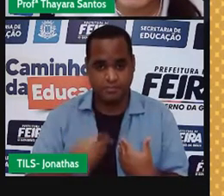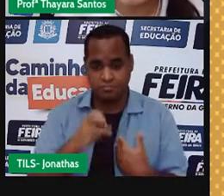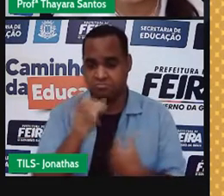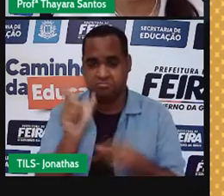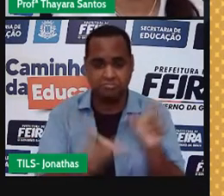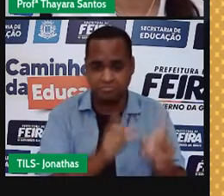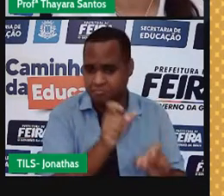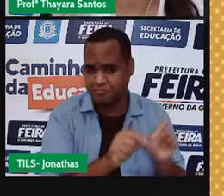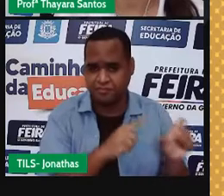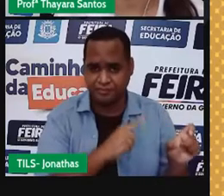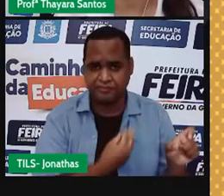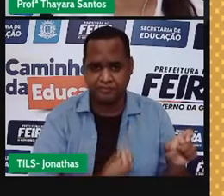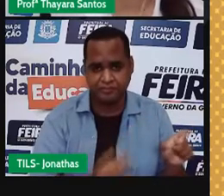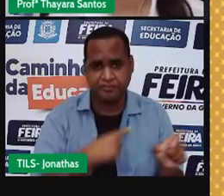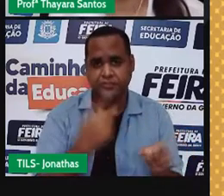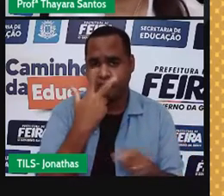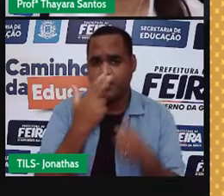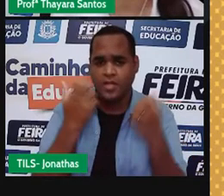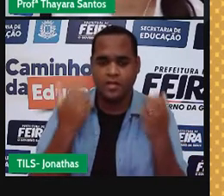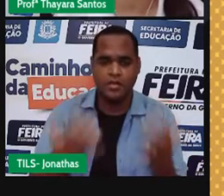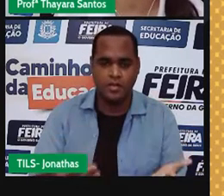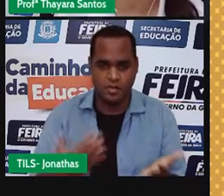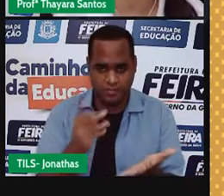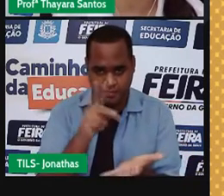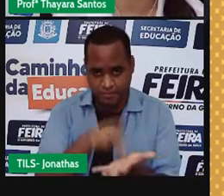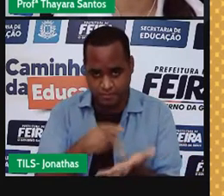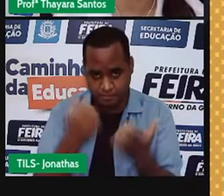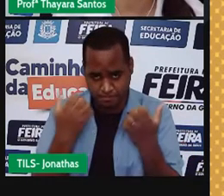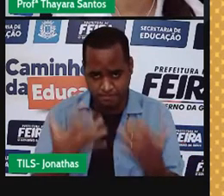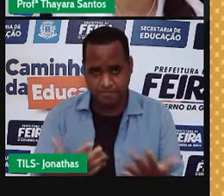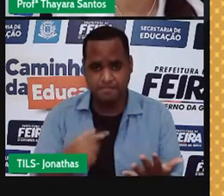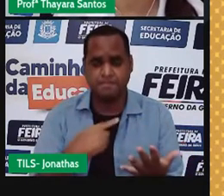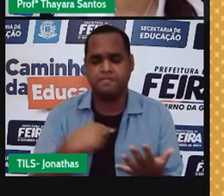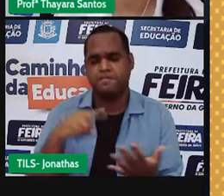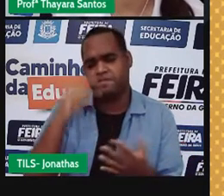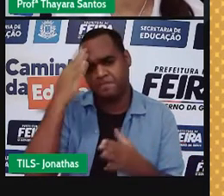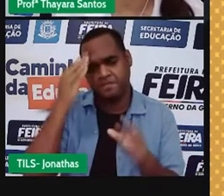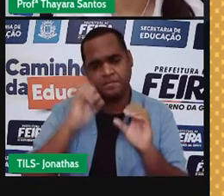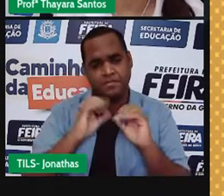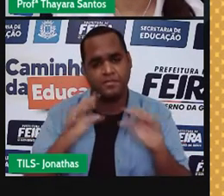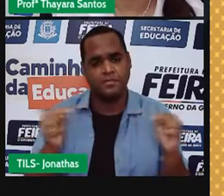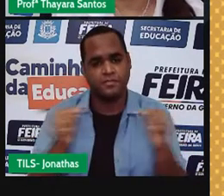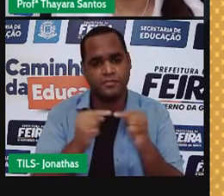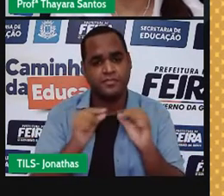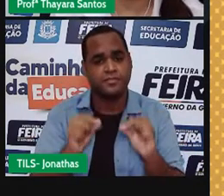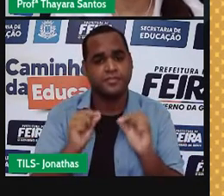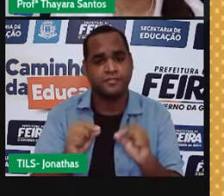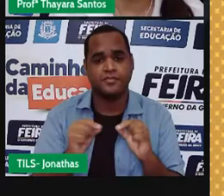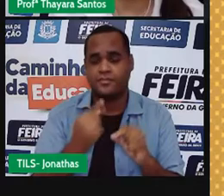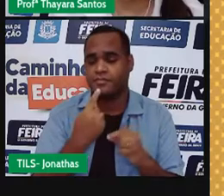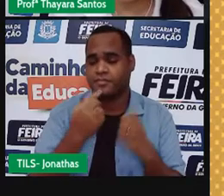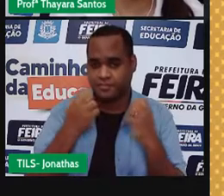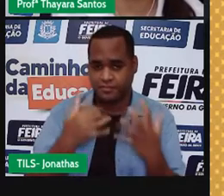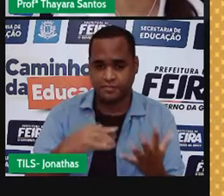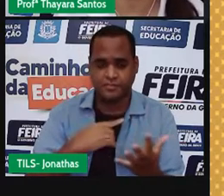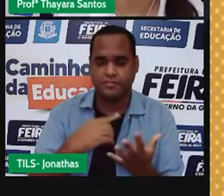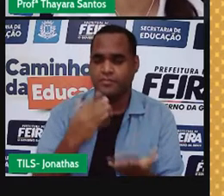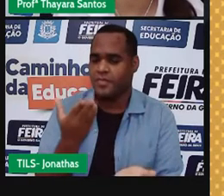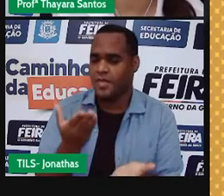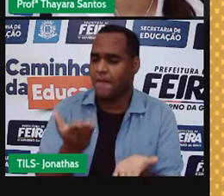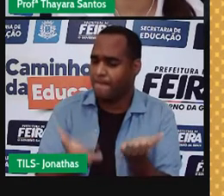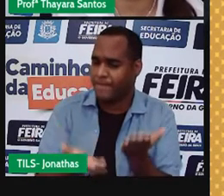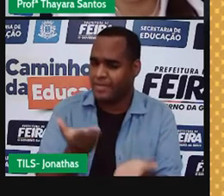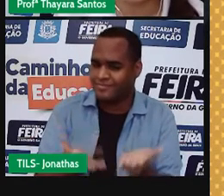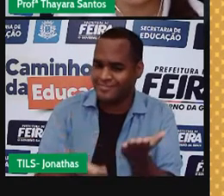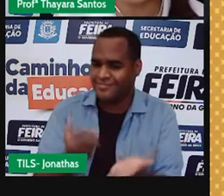objeto possui pediu uma forma mais prática para a gente entender o que é massa a gente costuma dizer que massa é aquele peso que aparece